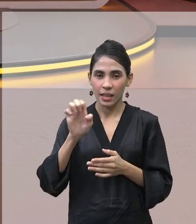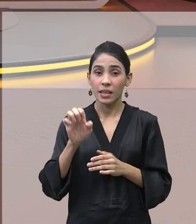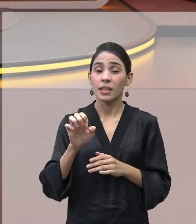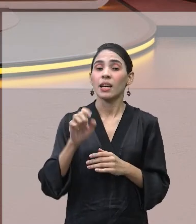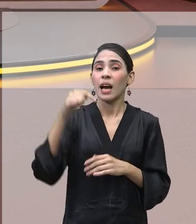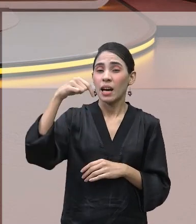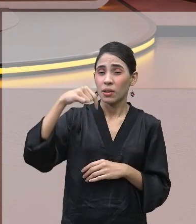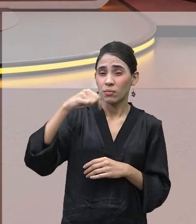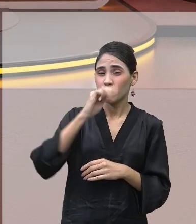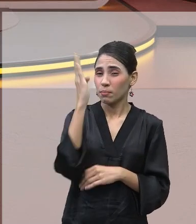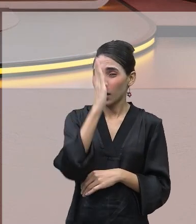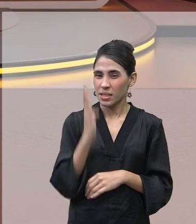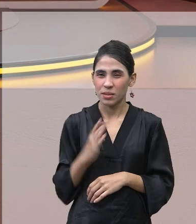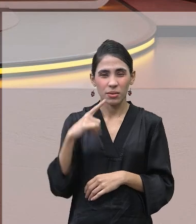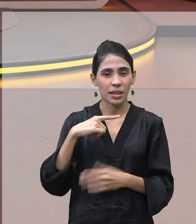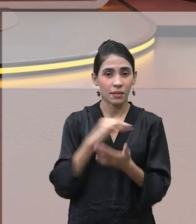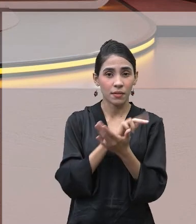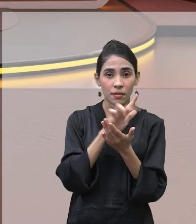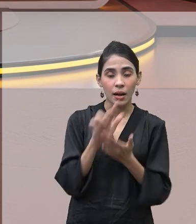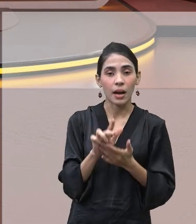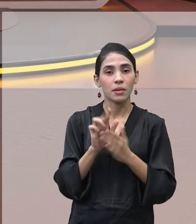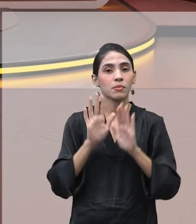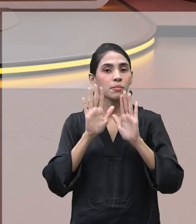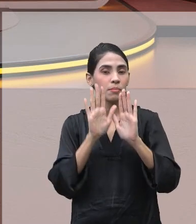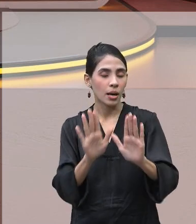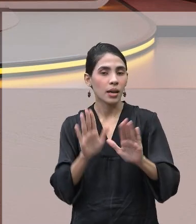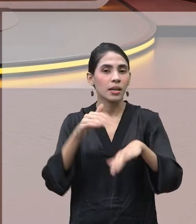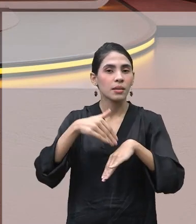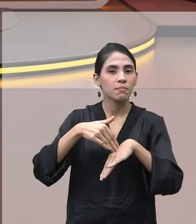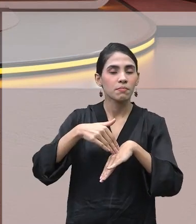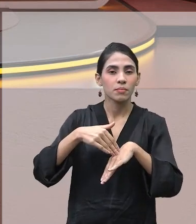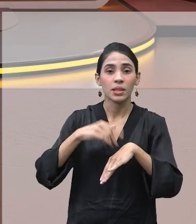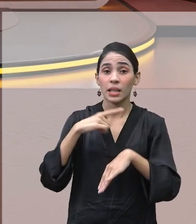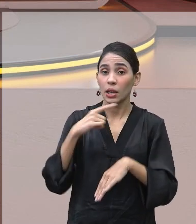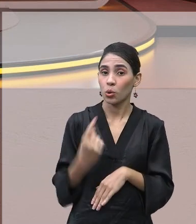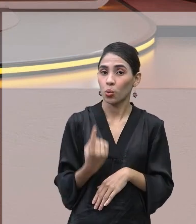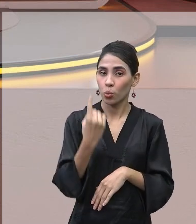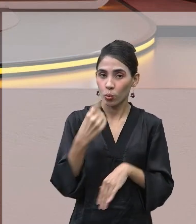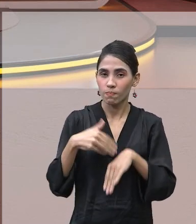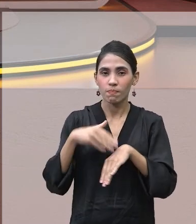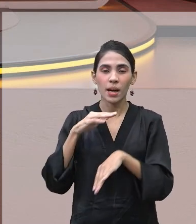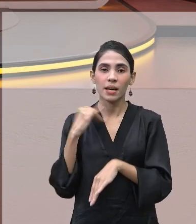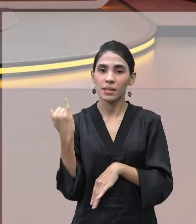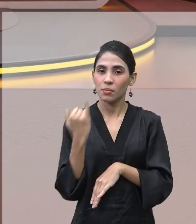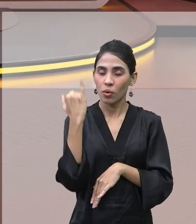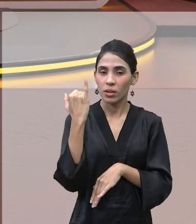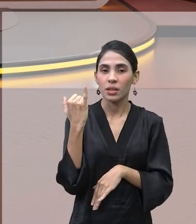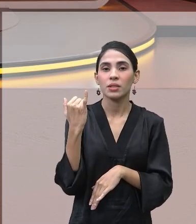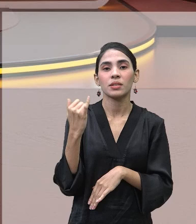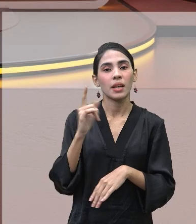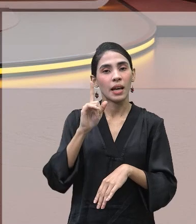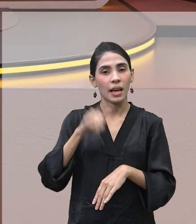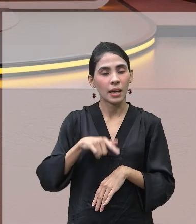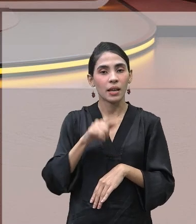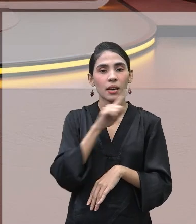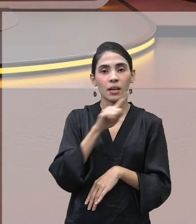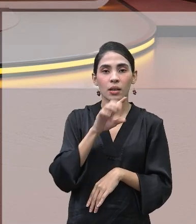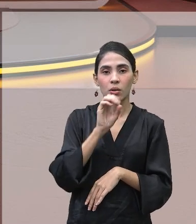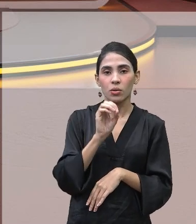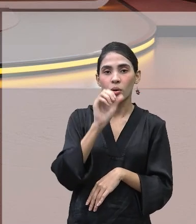temos vários deles, mas um dos mais importantes de todos é, sem sombra de dúvida, o